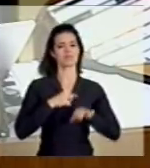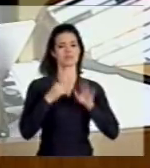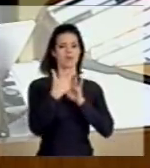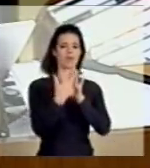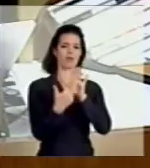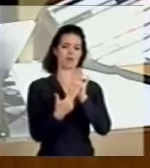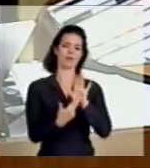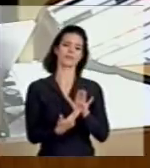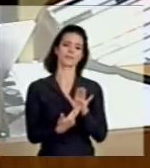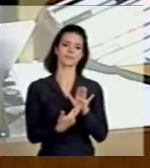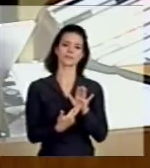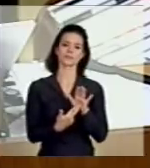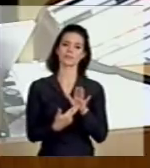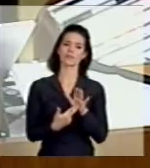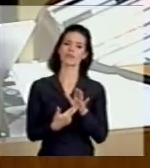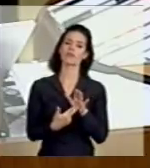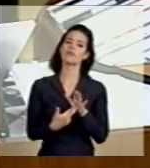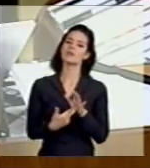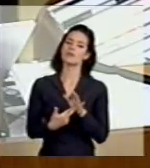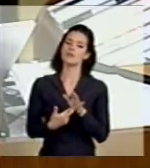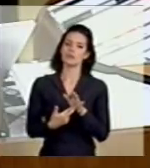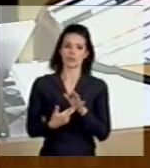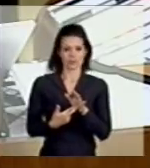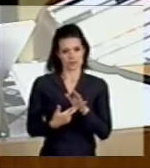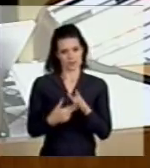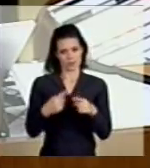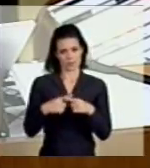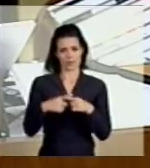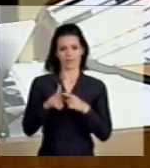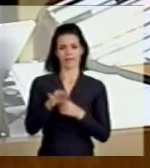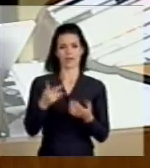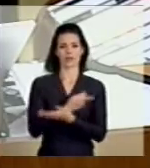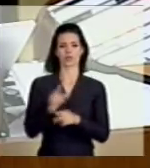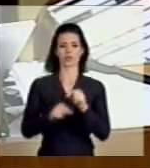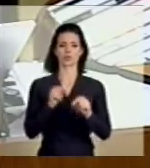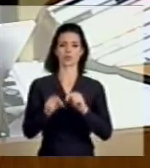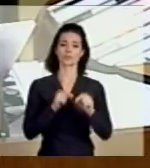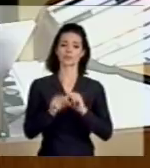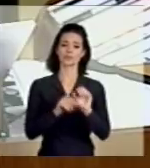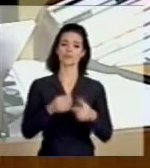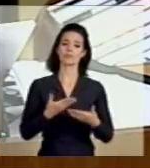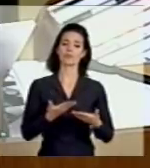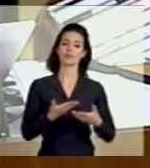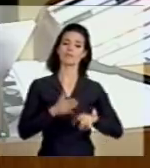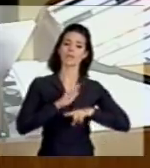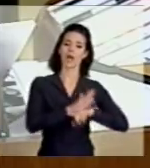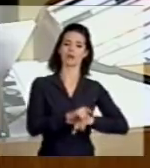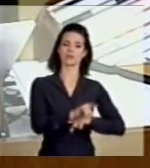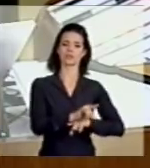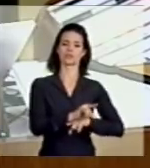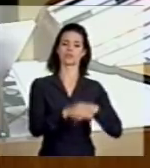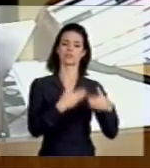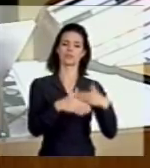porque assim, conferindo maior previsibilidade ao processo coletivo, o Supremo Tribunal Federal o